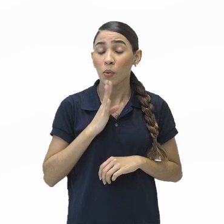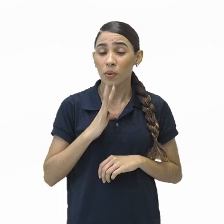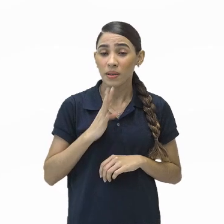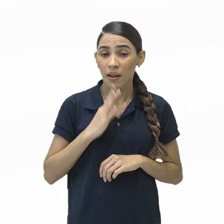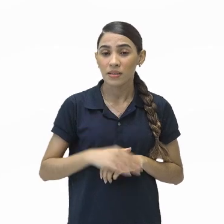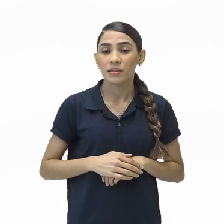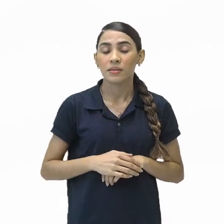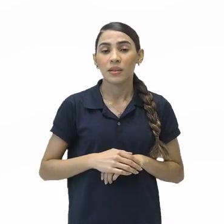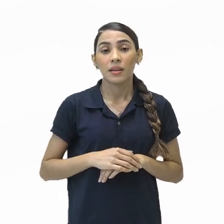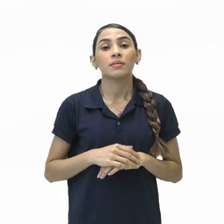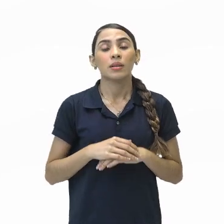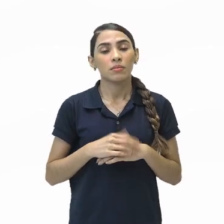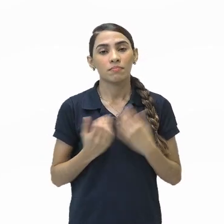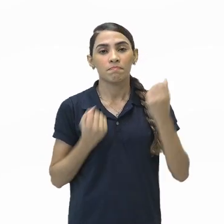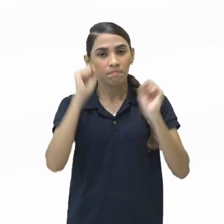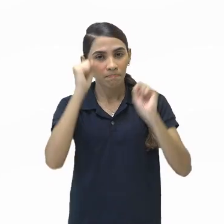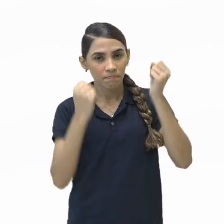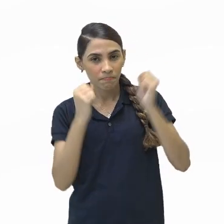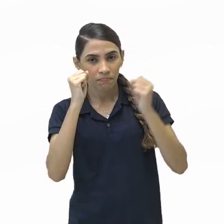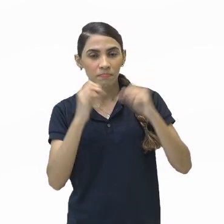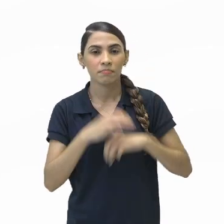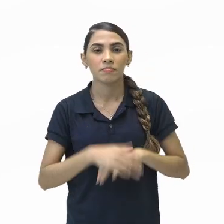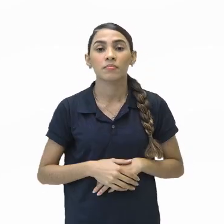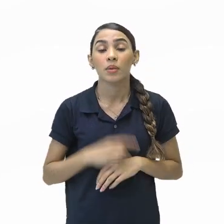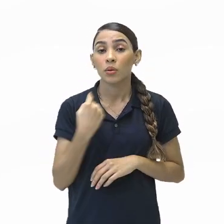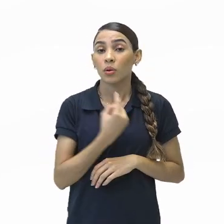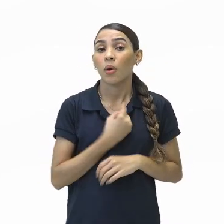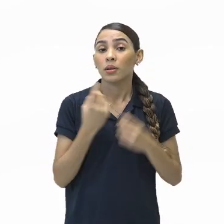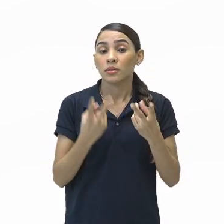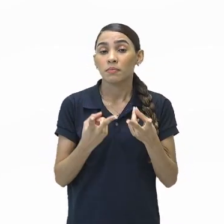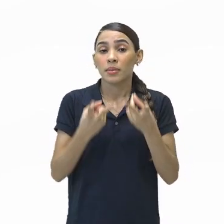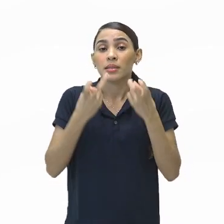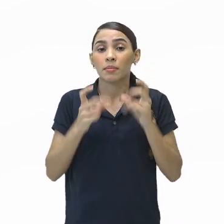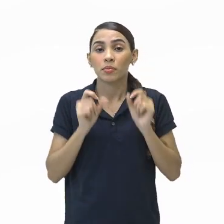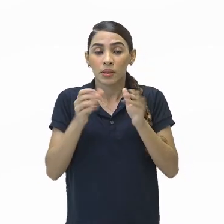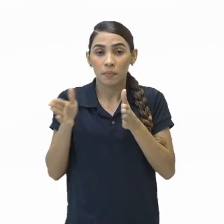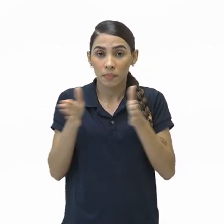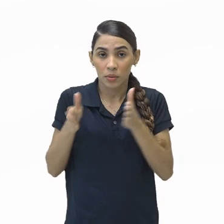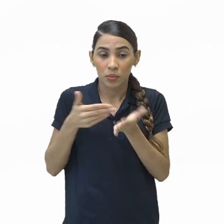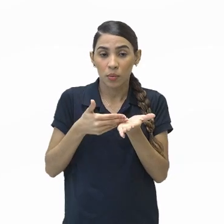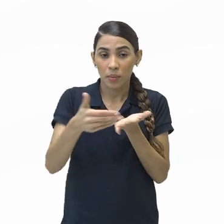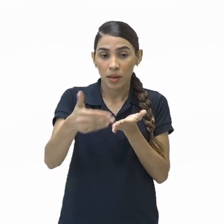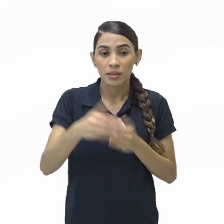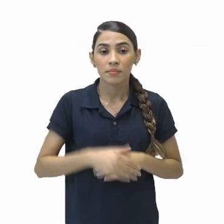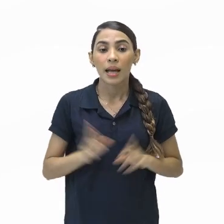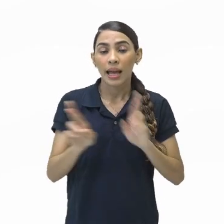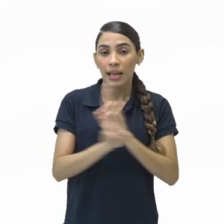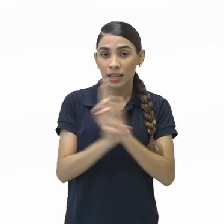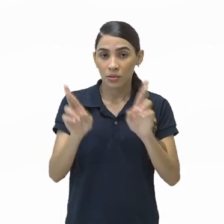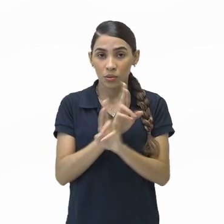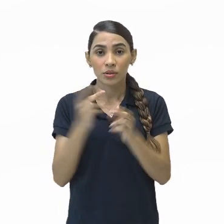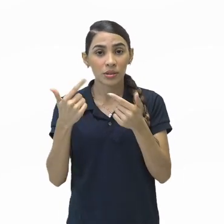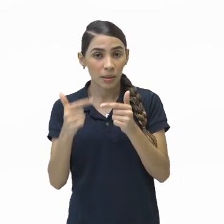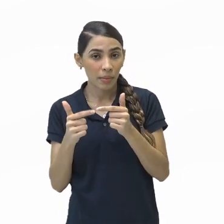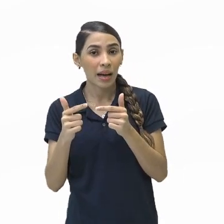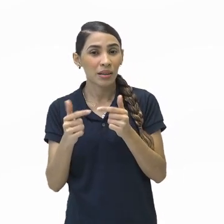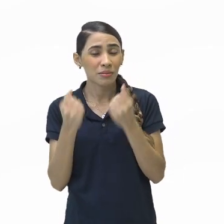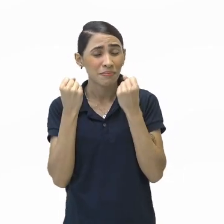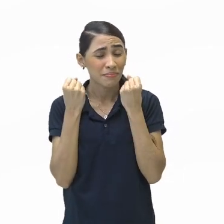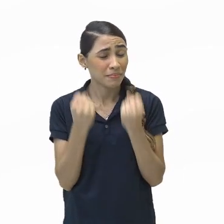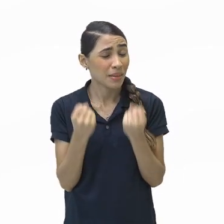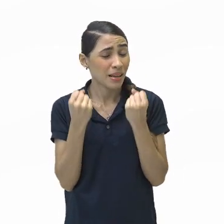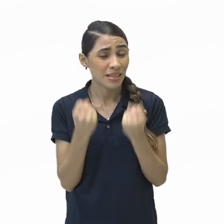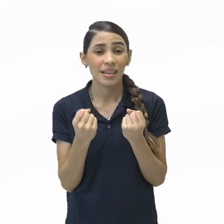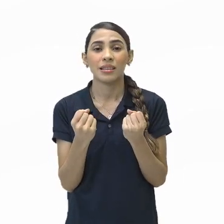né, as fábricas e tudo mais, a gente observa que nesse período inicial, as relações de trabalho eram muito pesadas,